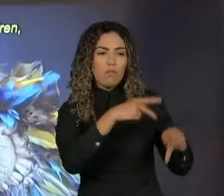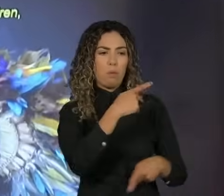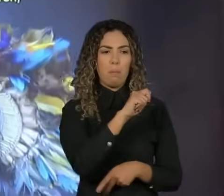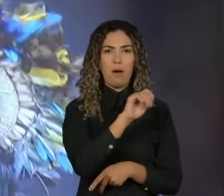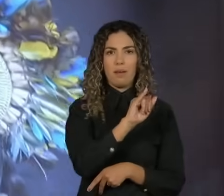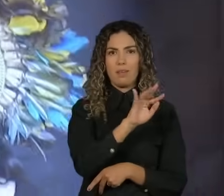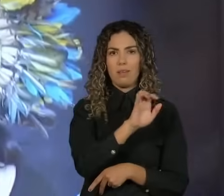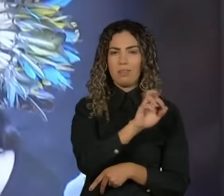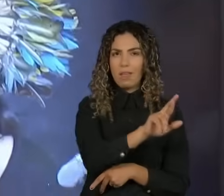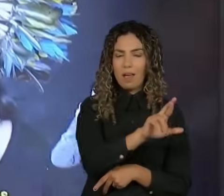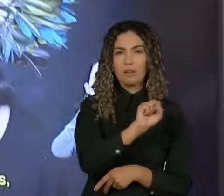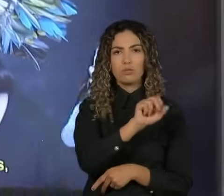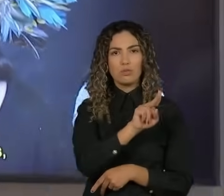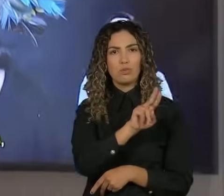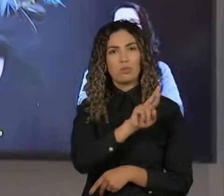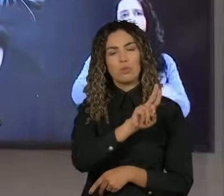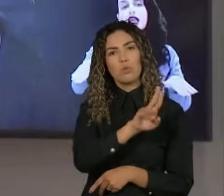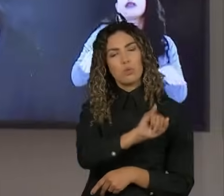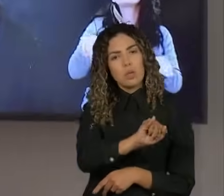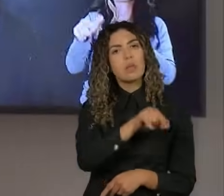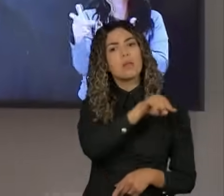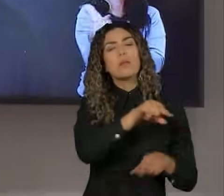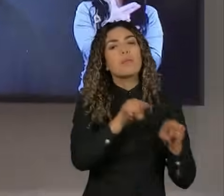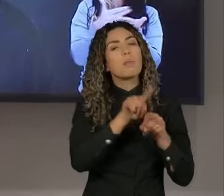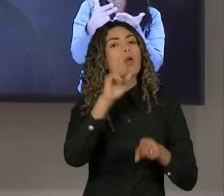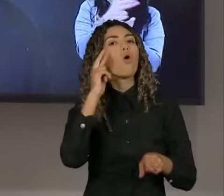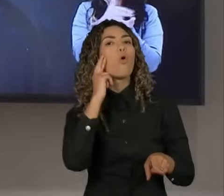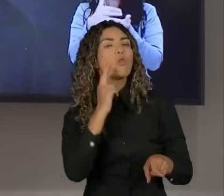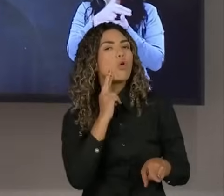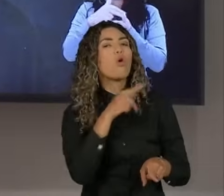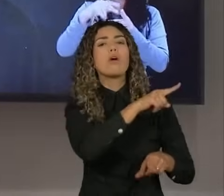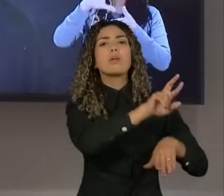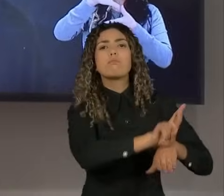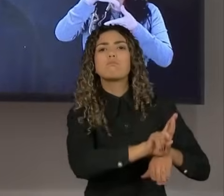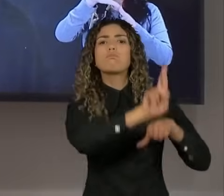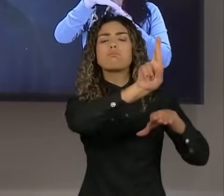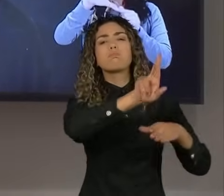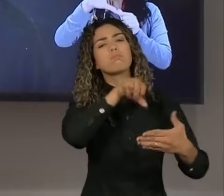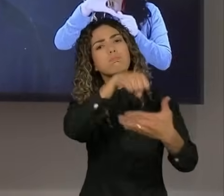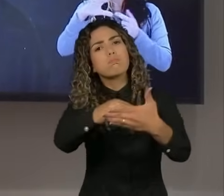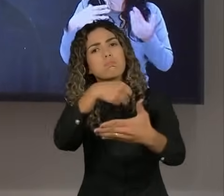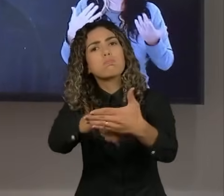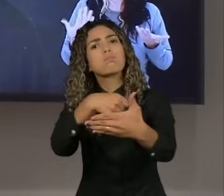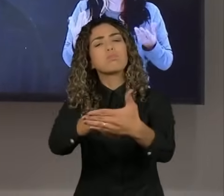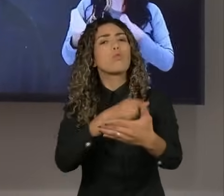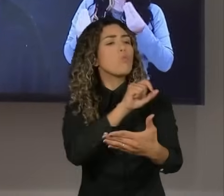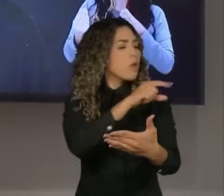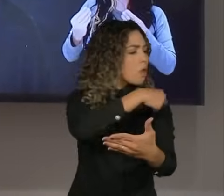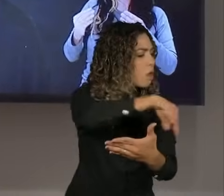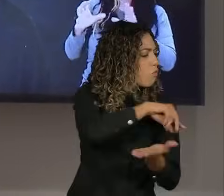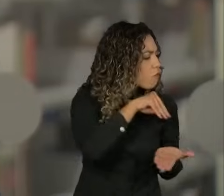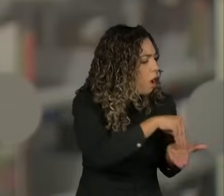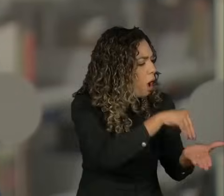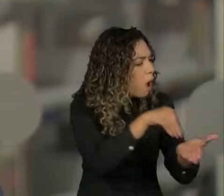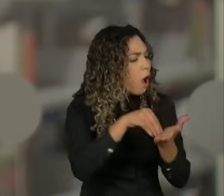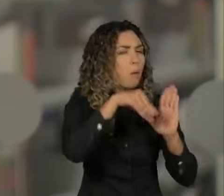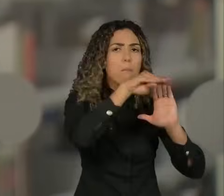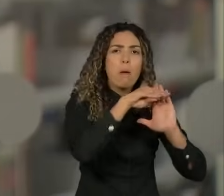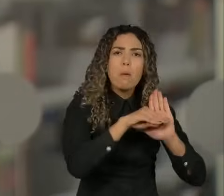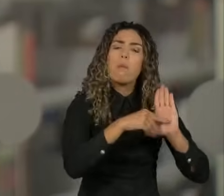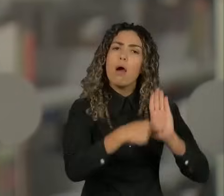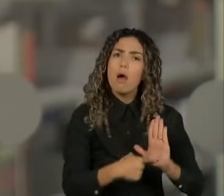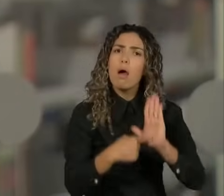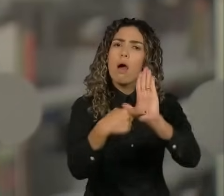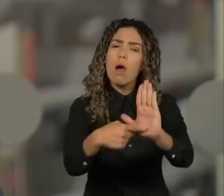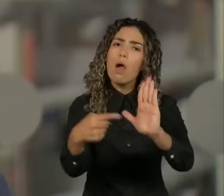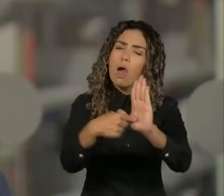Rondônia, exemplos que podem ser multiplicados para ajudar no combate à crise climática. Como a própria ONU